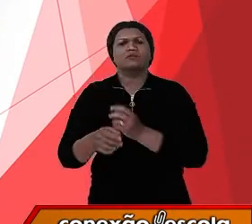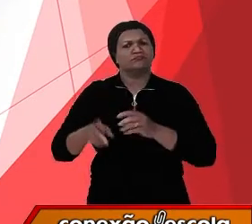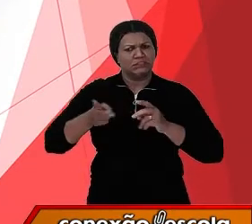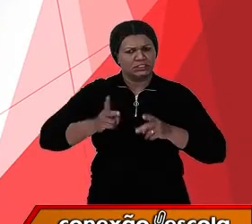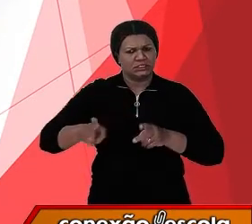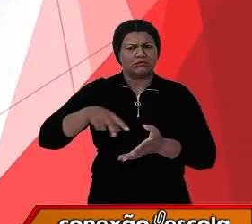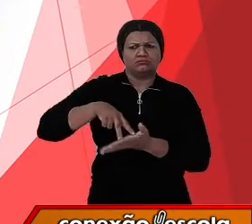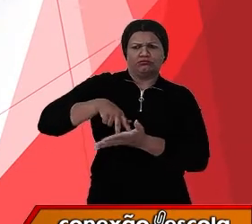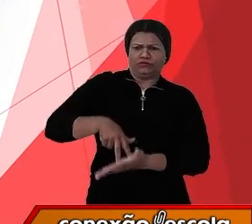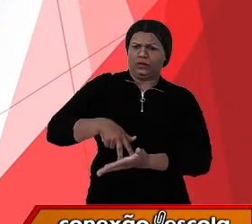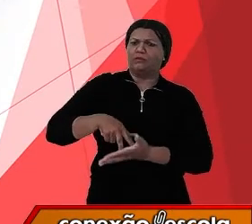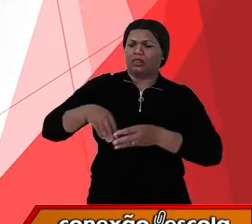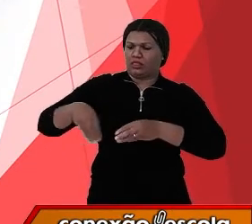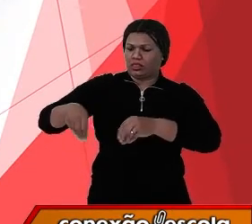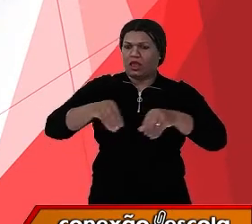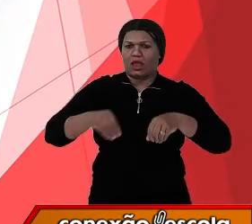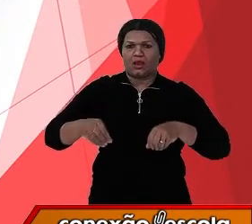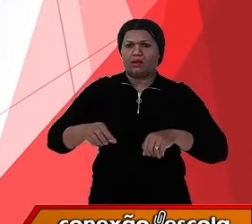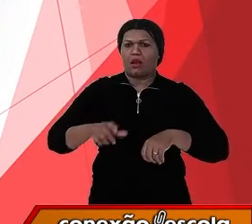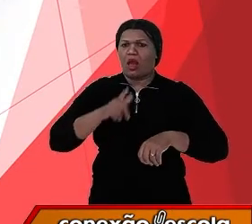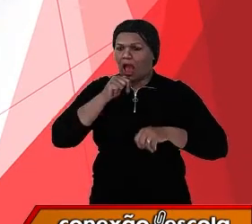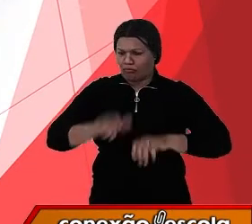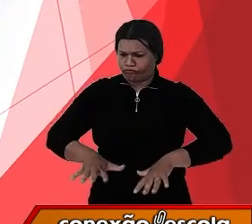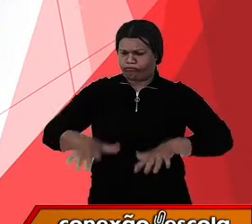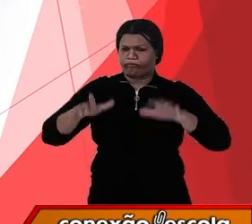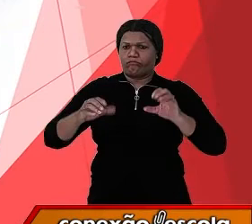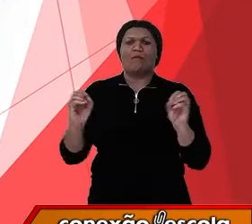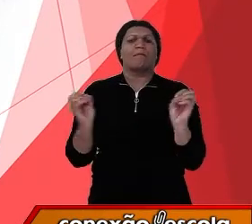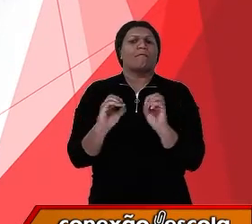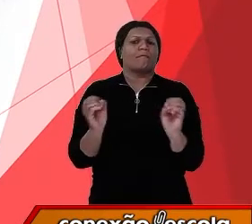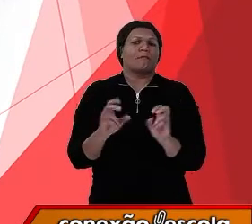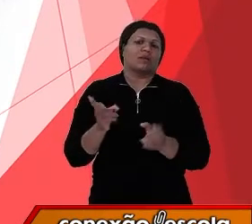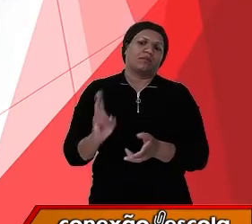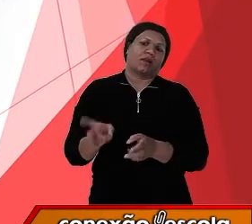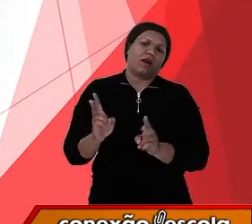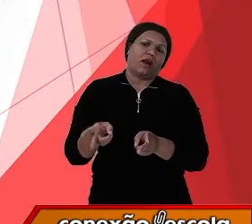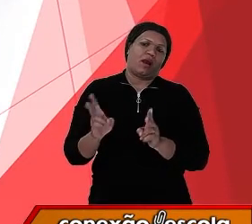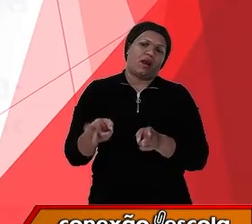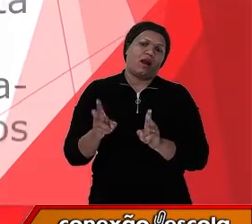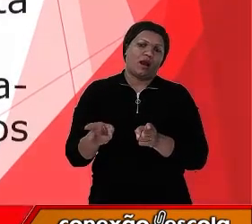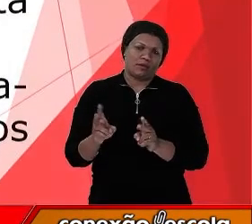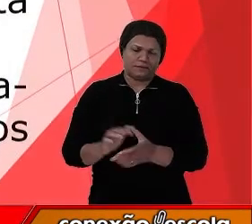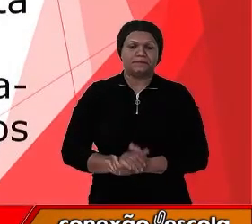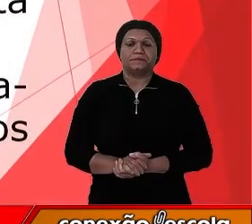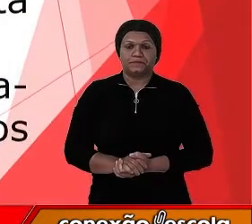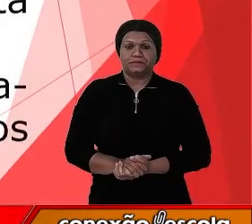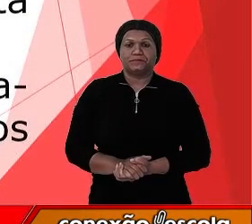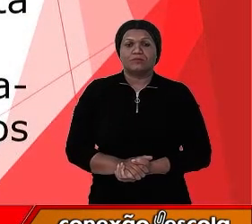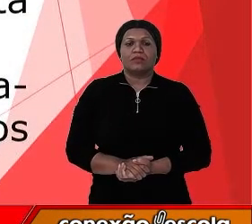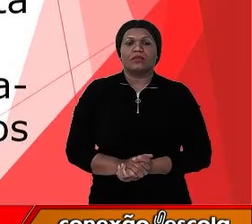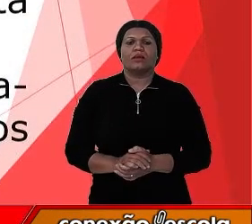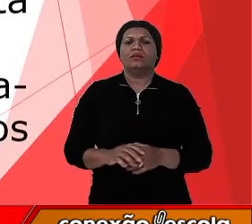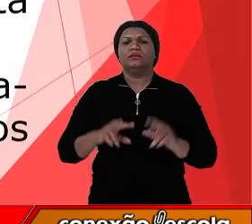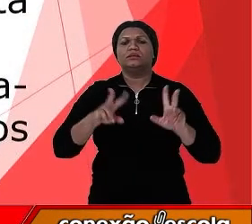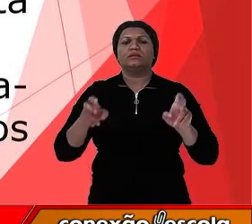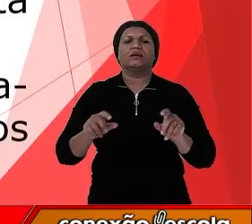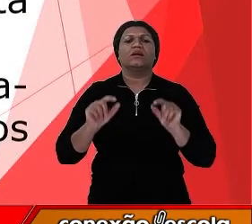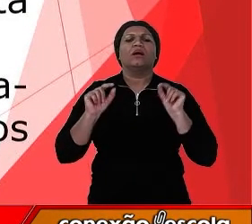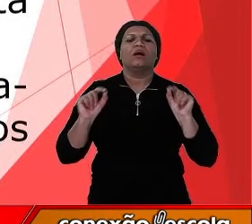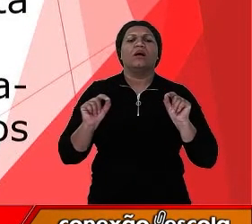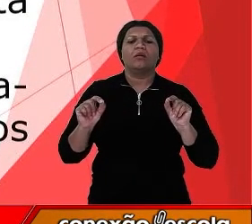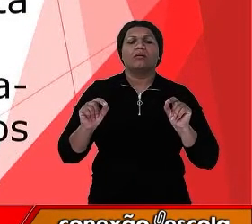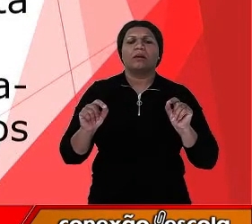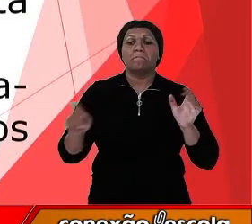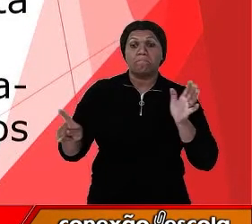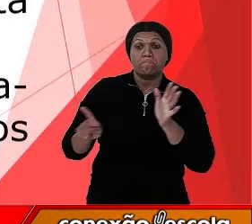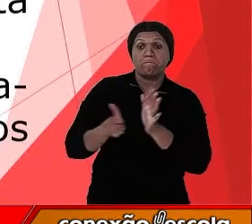e que sempre permanecem ali tranquilinhas em relação à inundação O que diz respeito à bacia